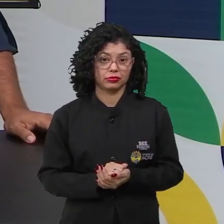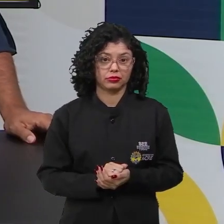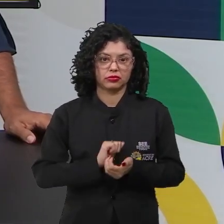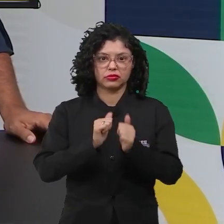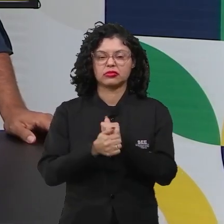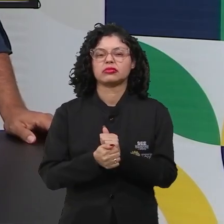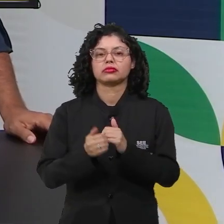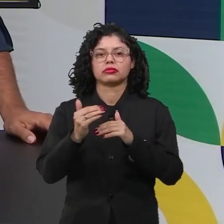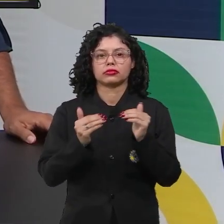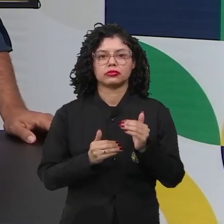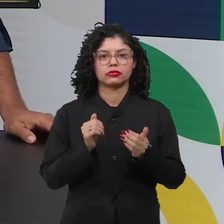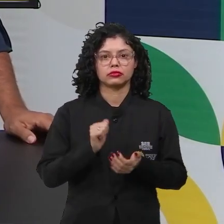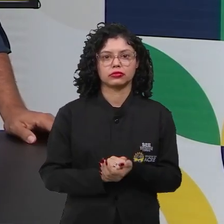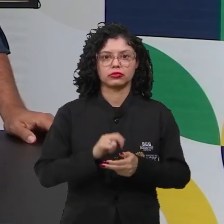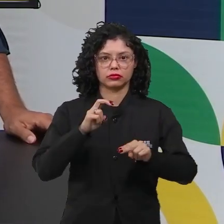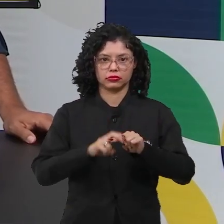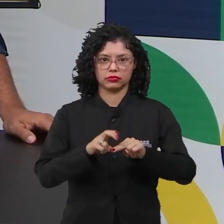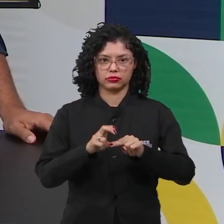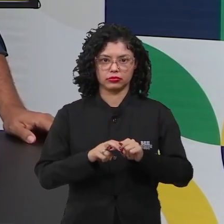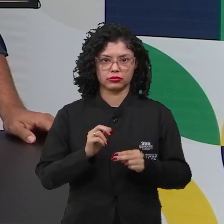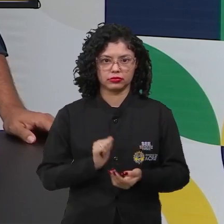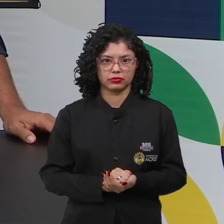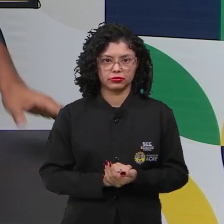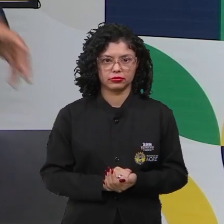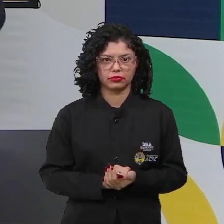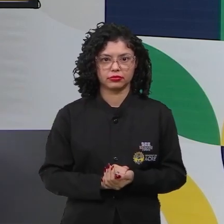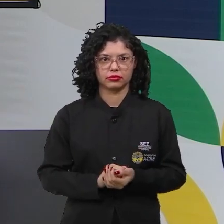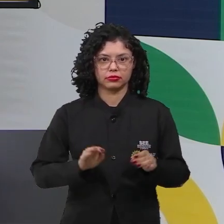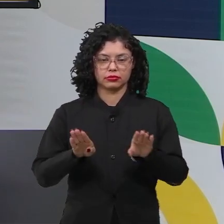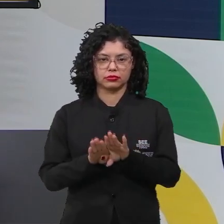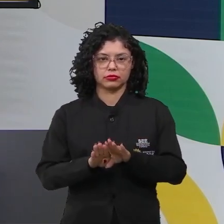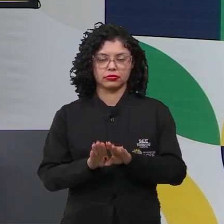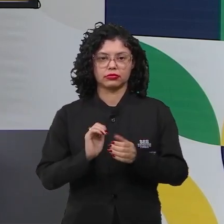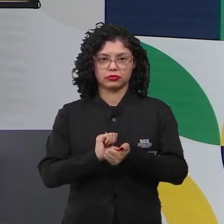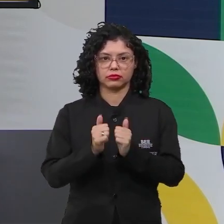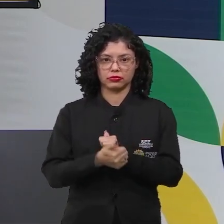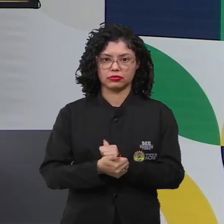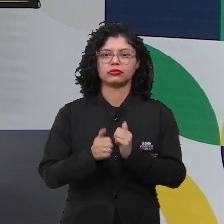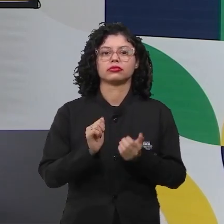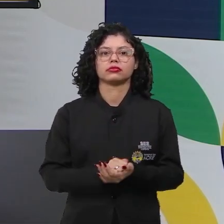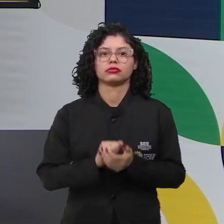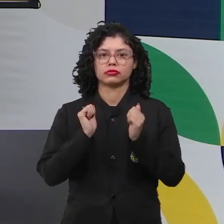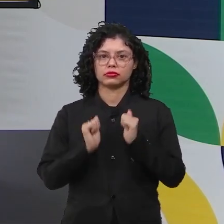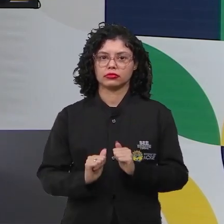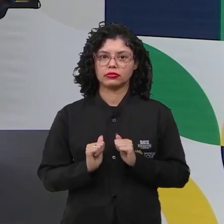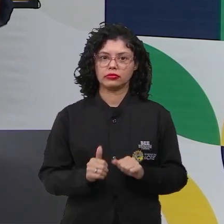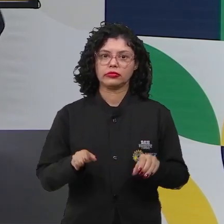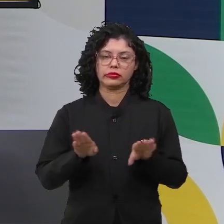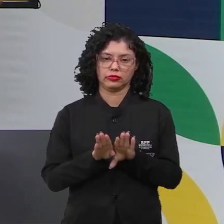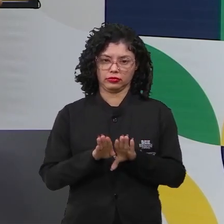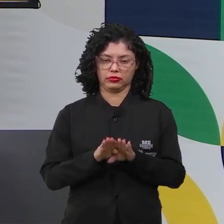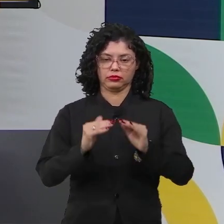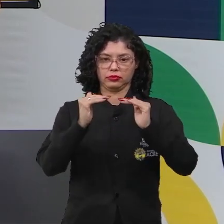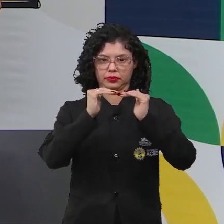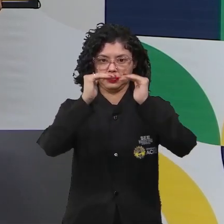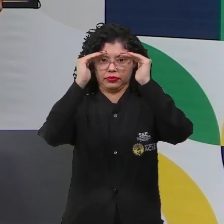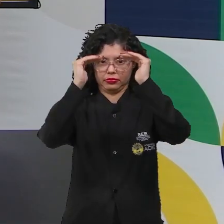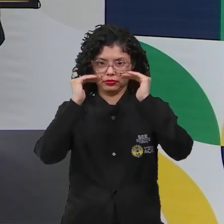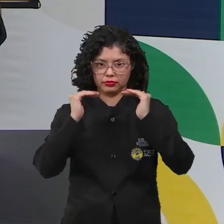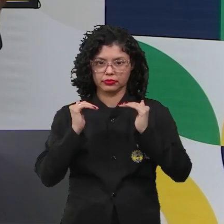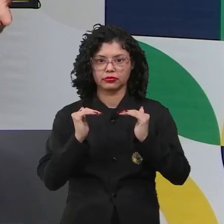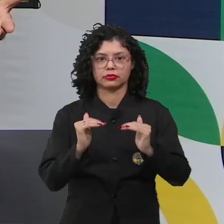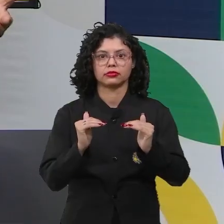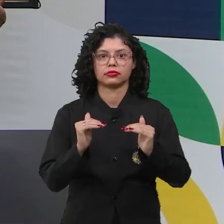adaptar que todo mundo jogue sentado. Como joga todo sentado? Adaptações. A gente pode abaixar a altura da